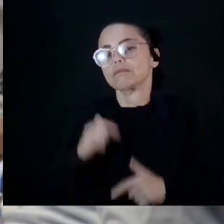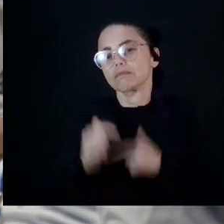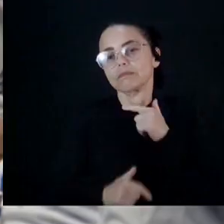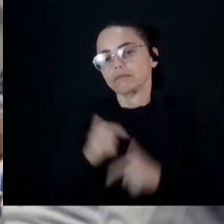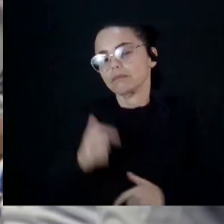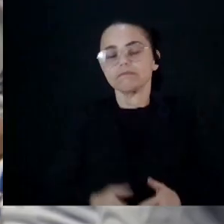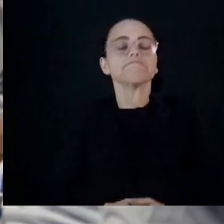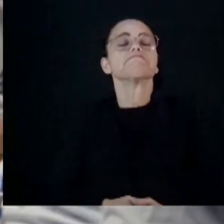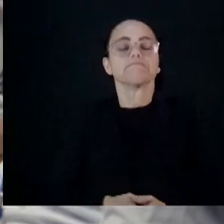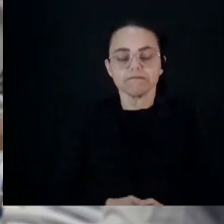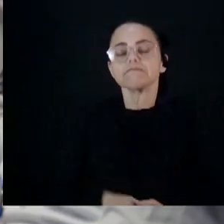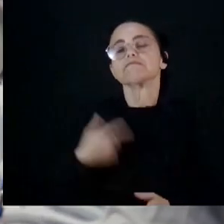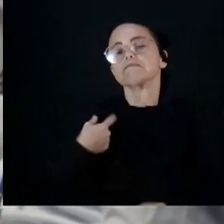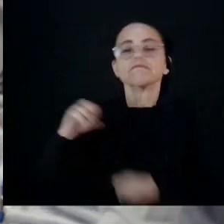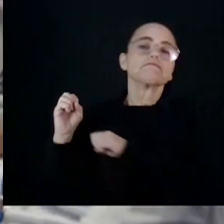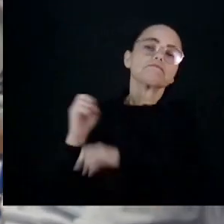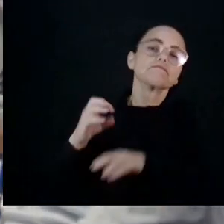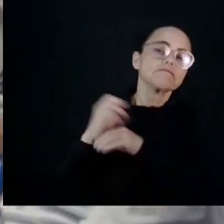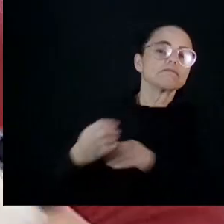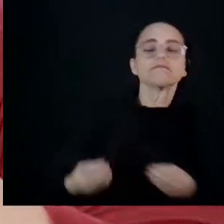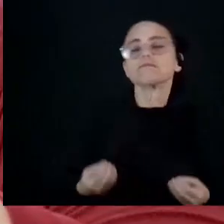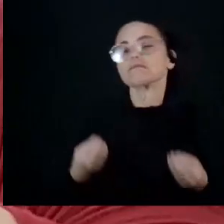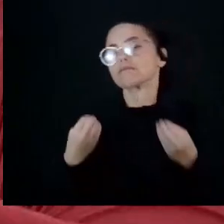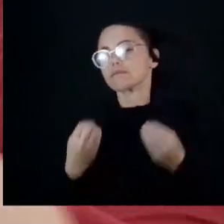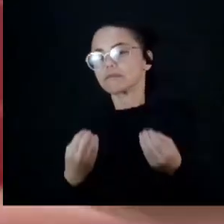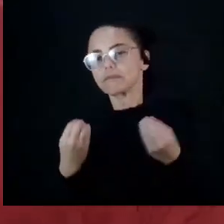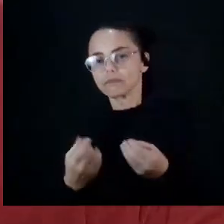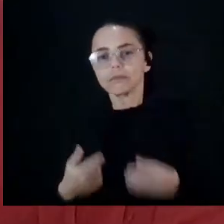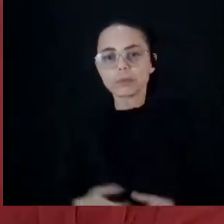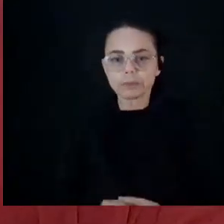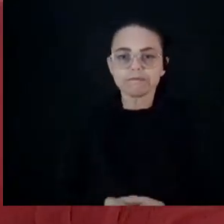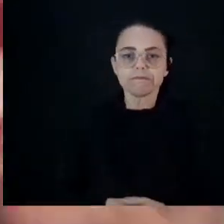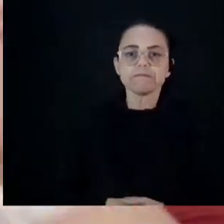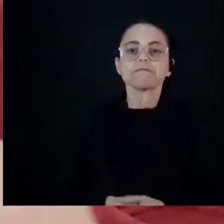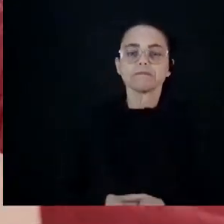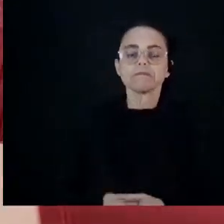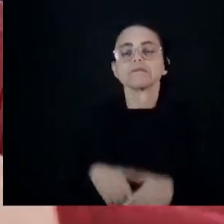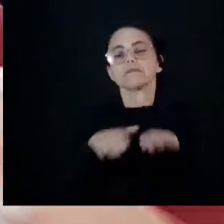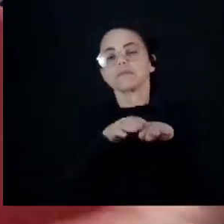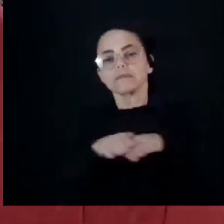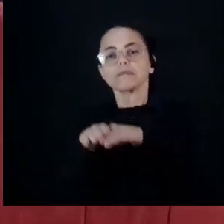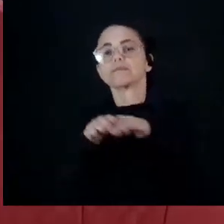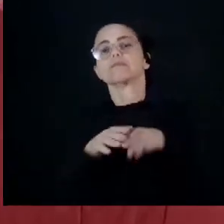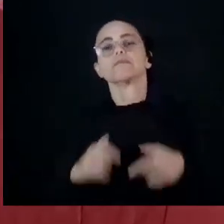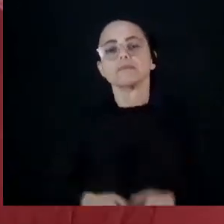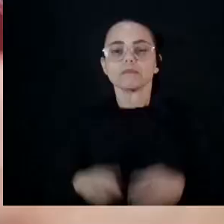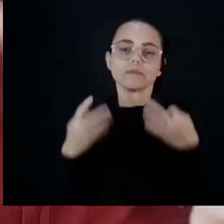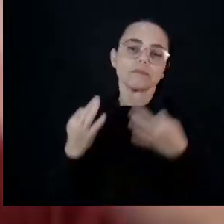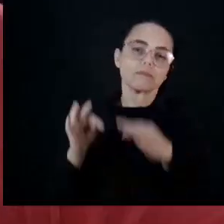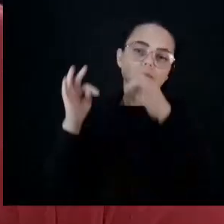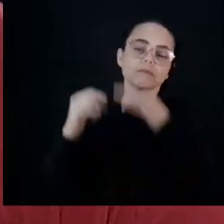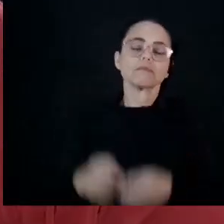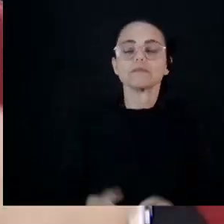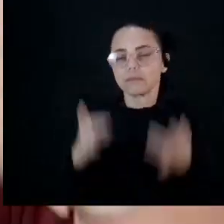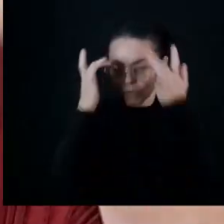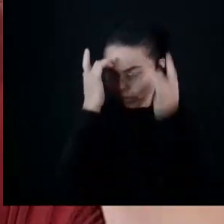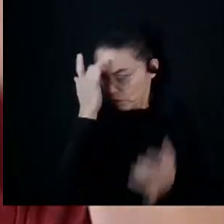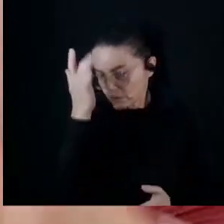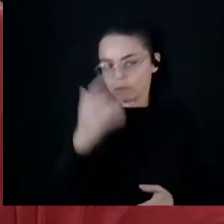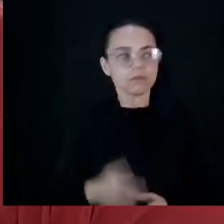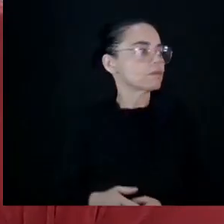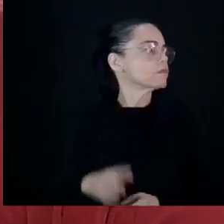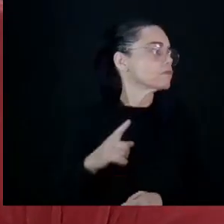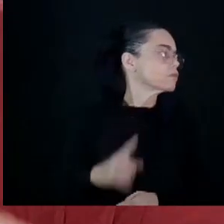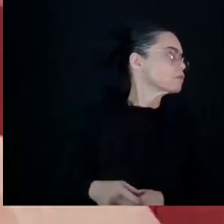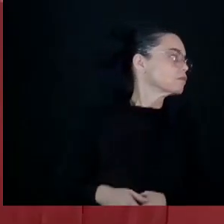nós educamos como que nós podemos viabilizar a tecnologia, facilitar a criação de agentes de